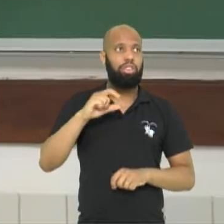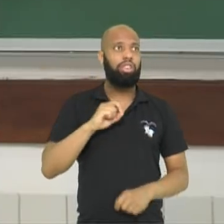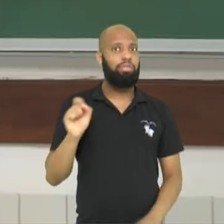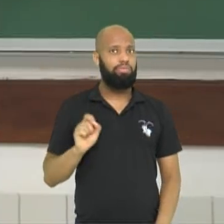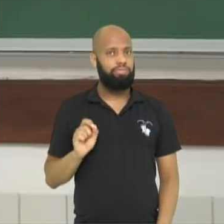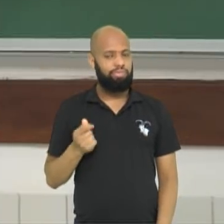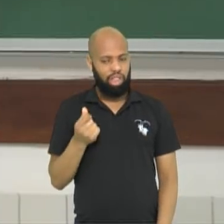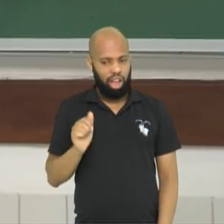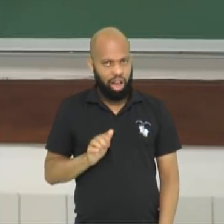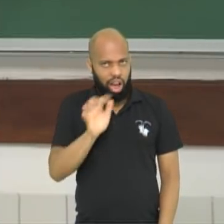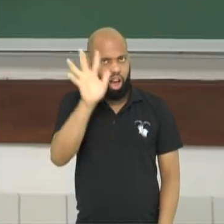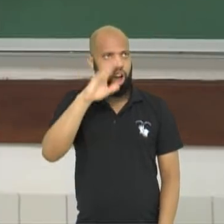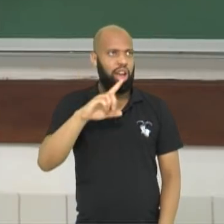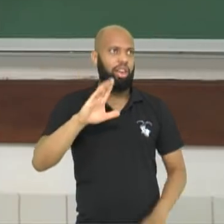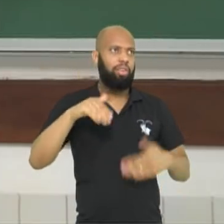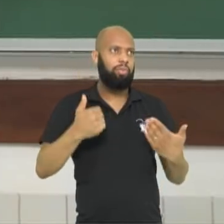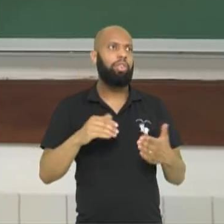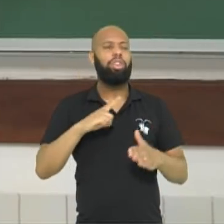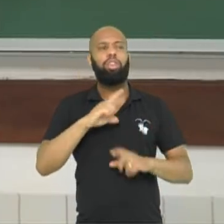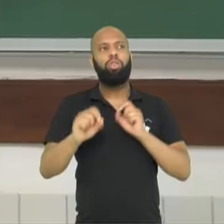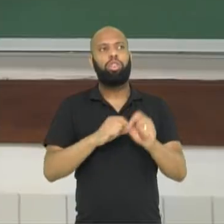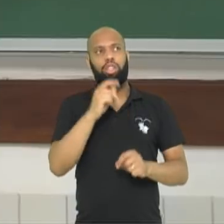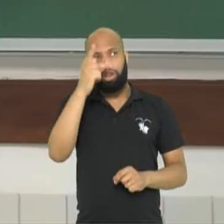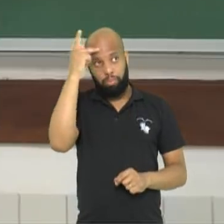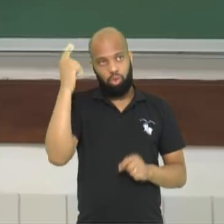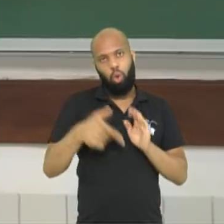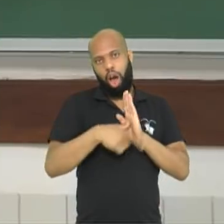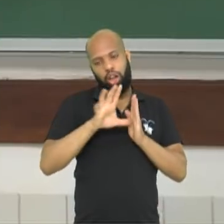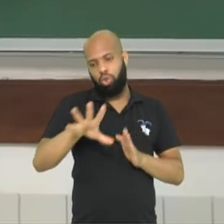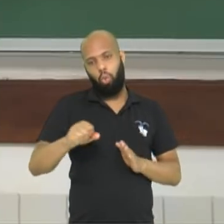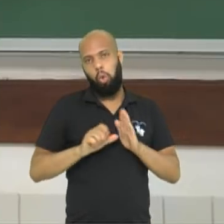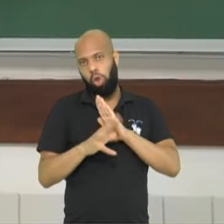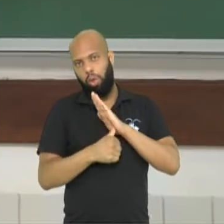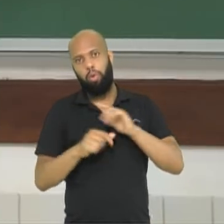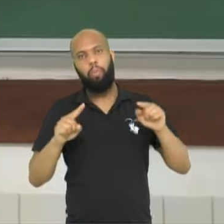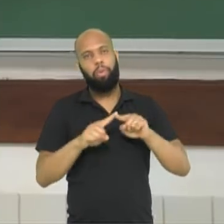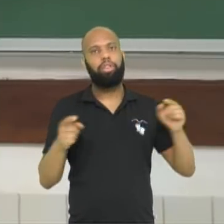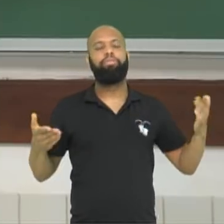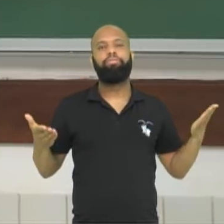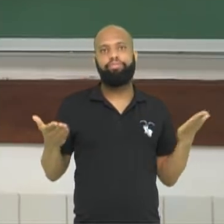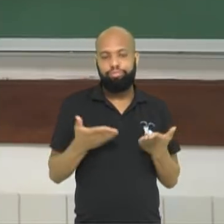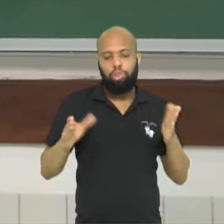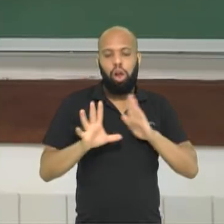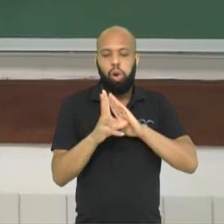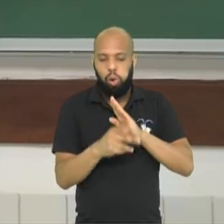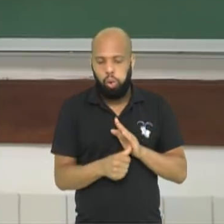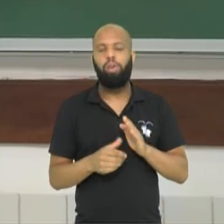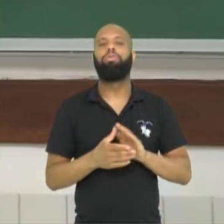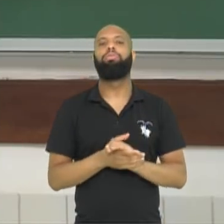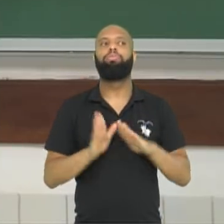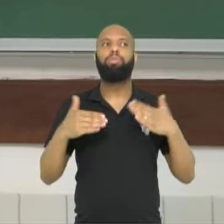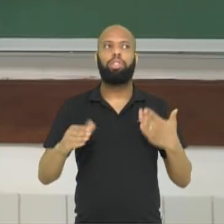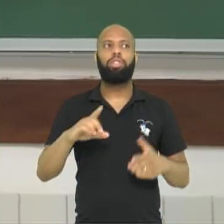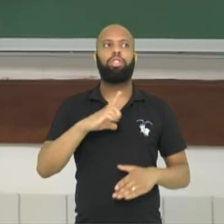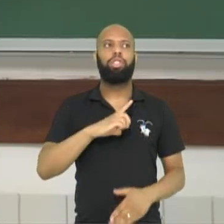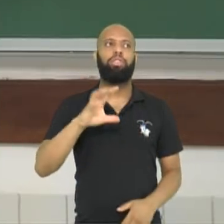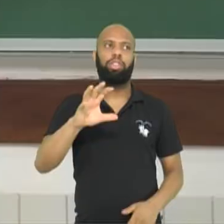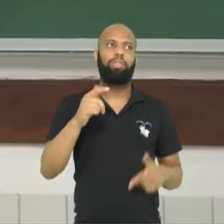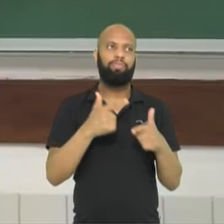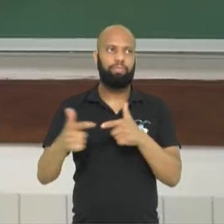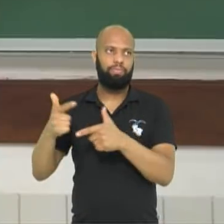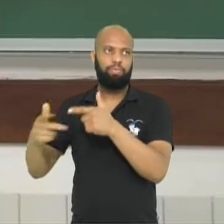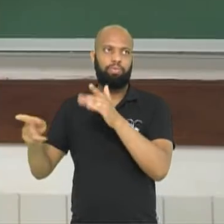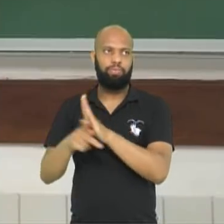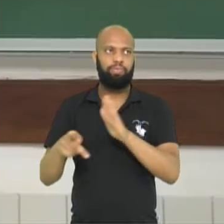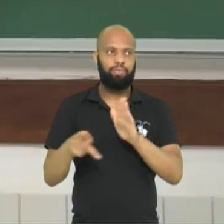mais alto, na época já tinha, né, mas o pessoal não retirava, né, e infelizmente eles foram saqueados, esses canos aí da